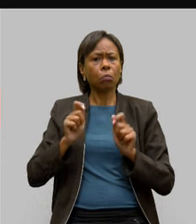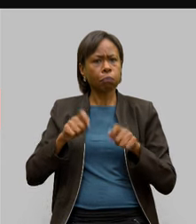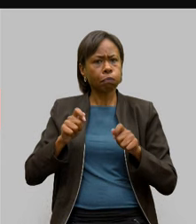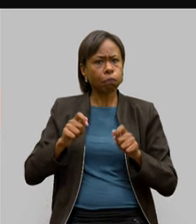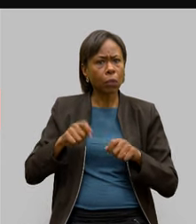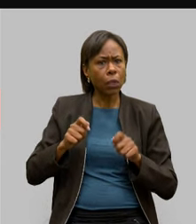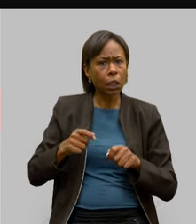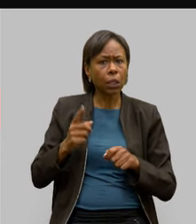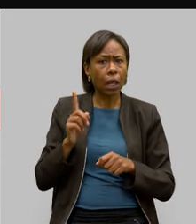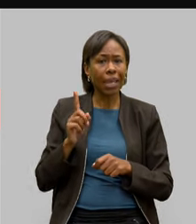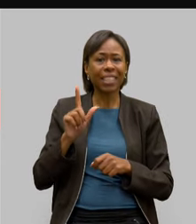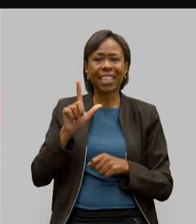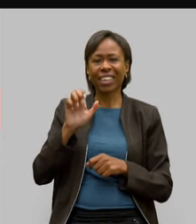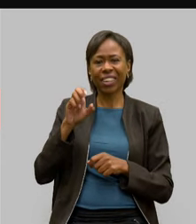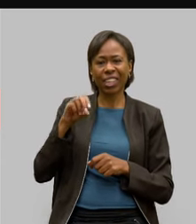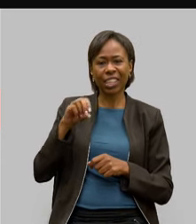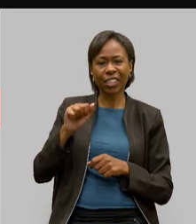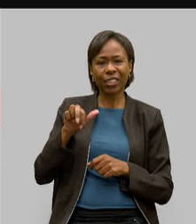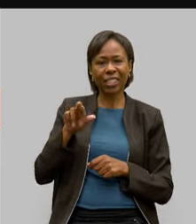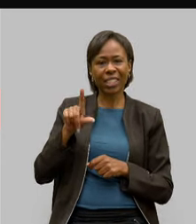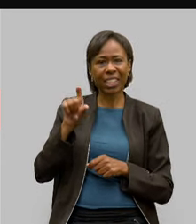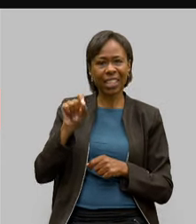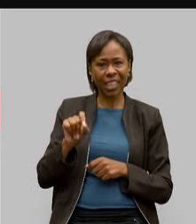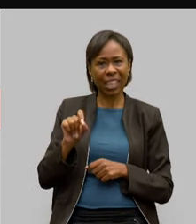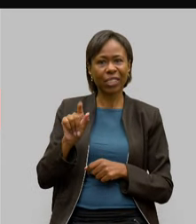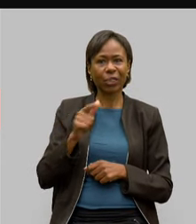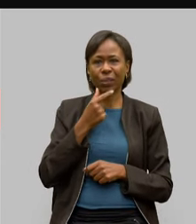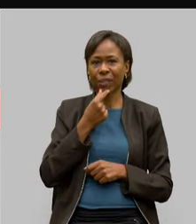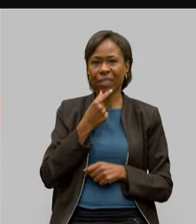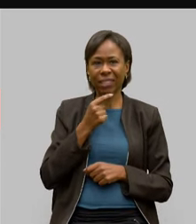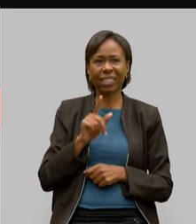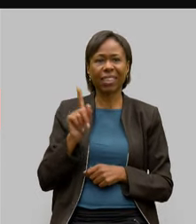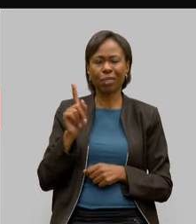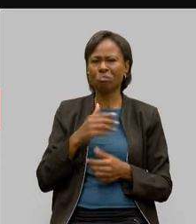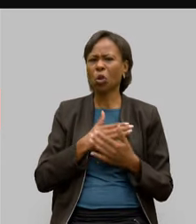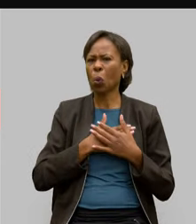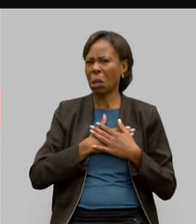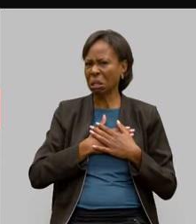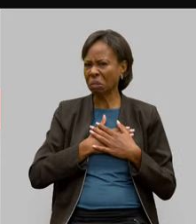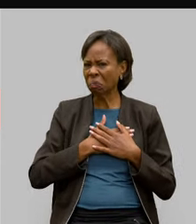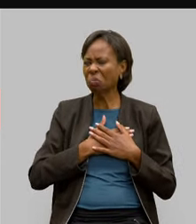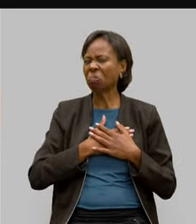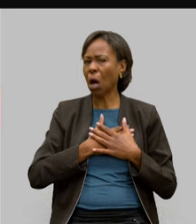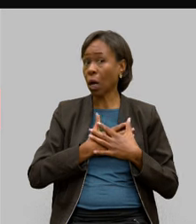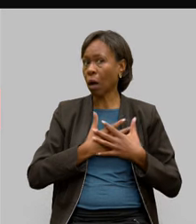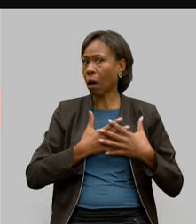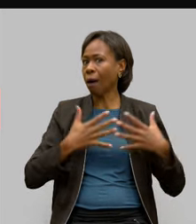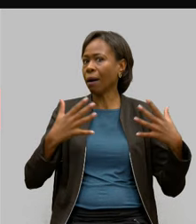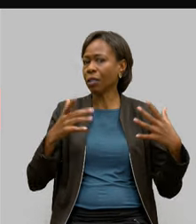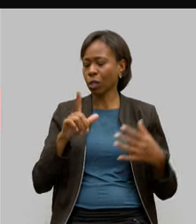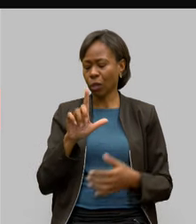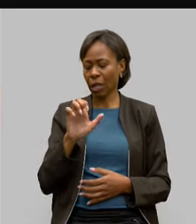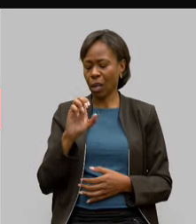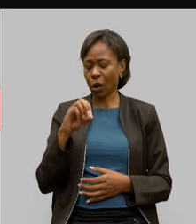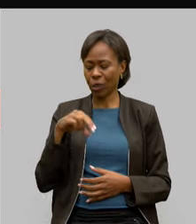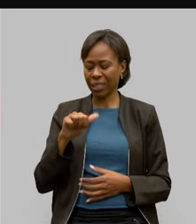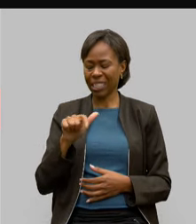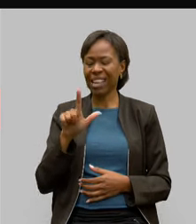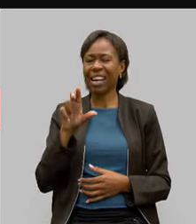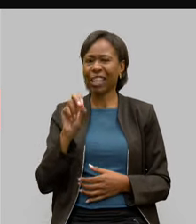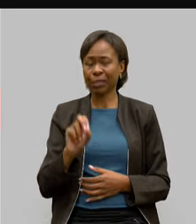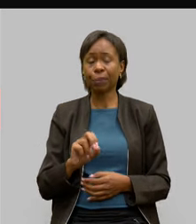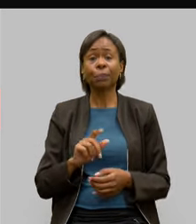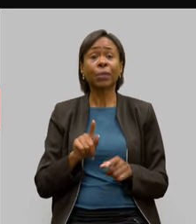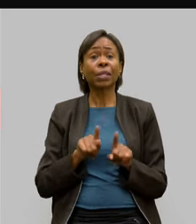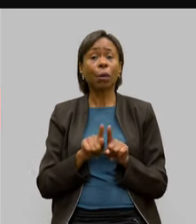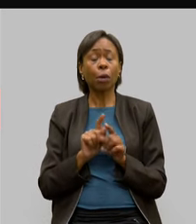aqui tem o Dr Leonardo Pio esse enorme aí esse homem enorme o coração é igual ele mesmo né Dr Leonardo pio e a